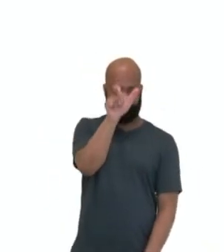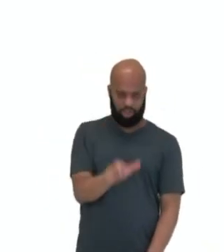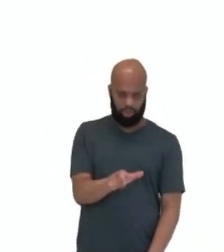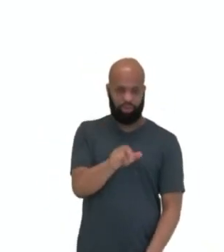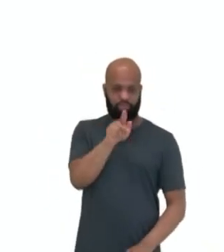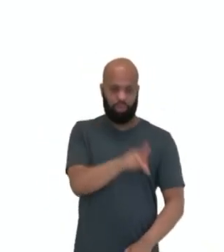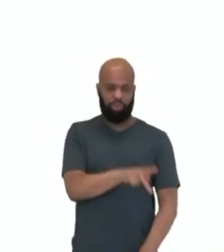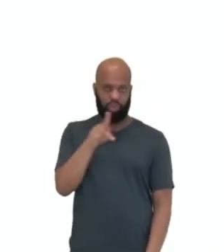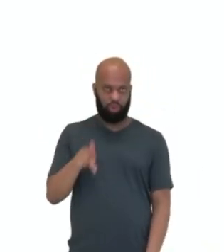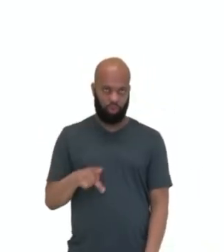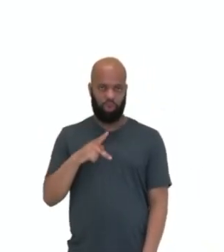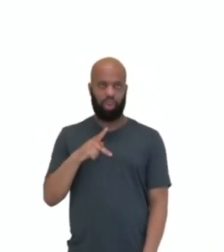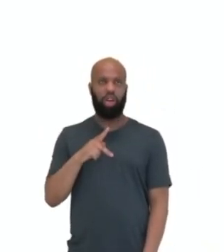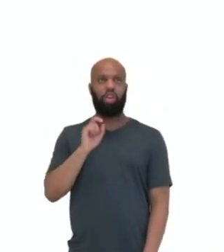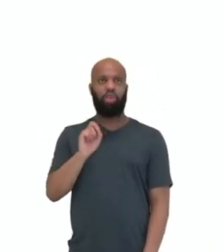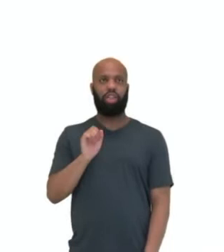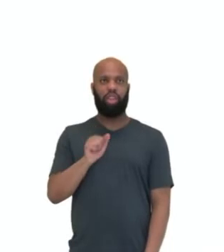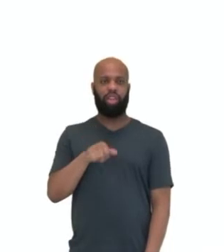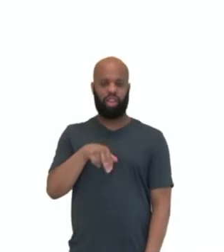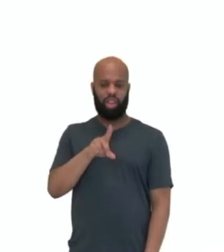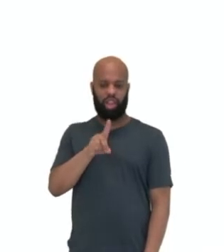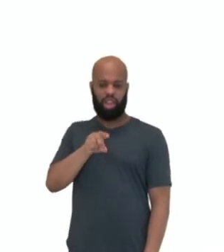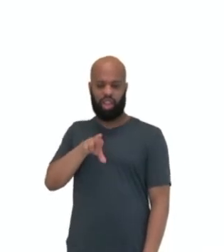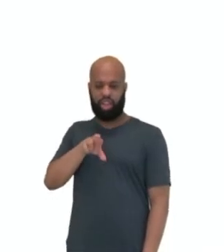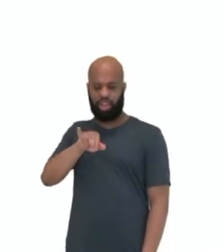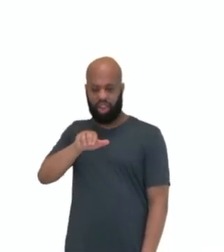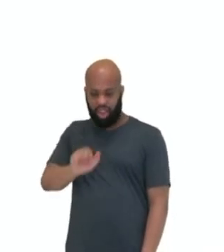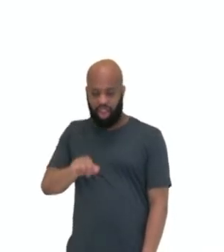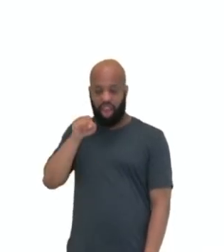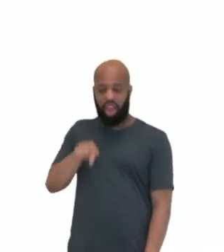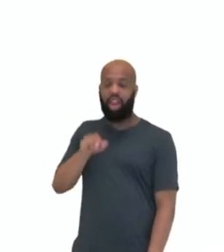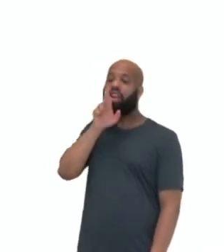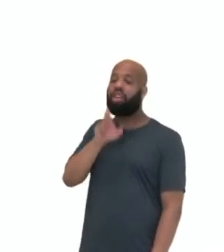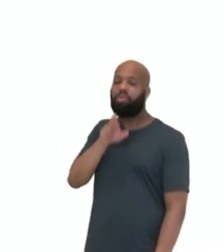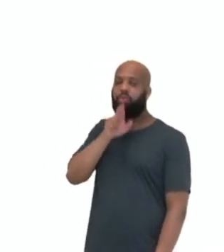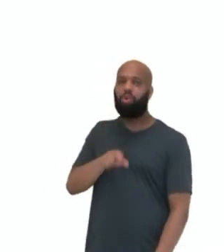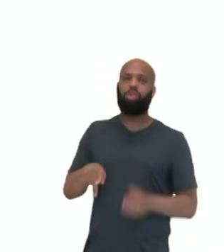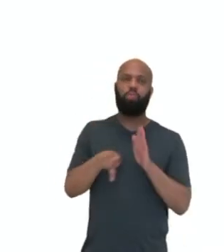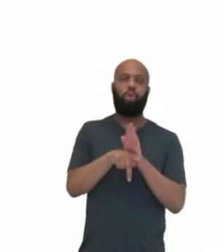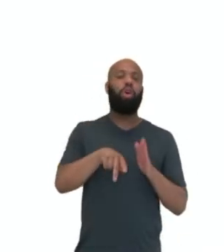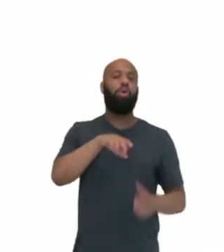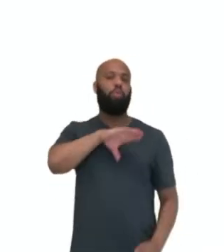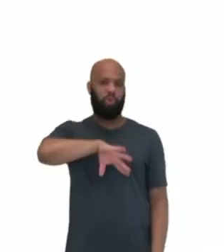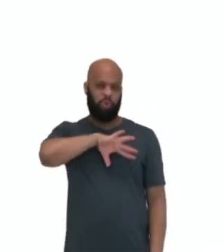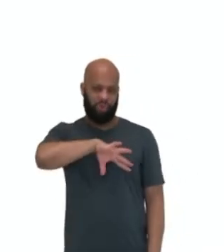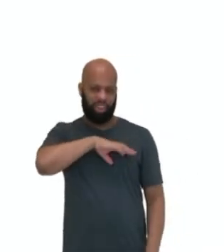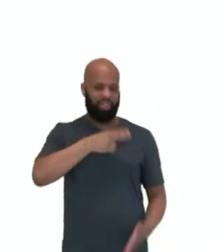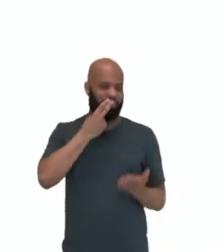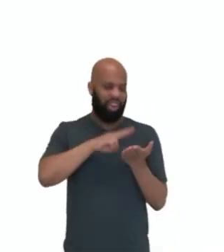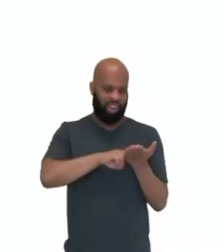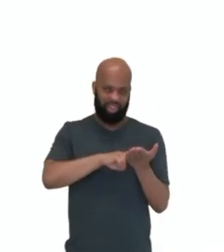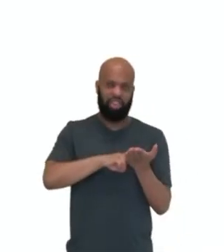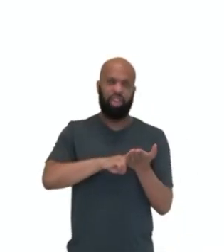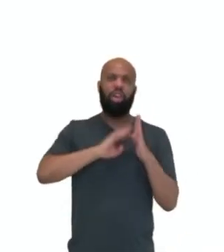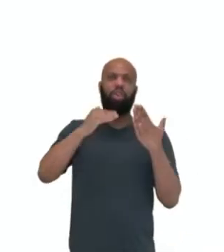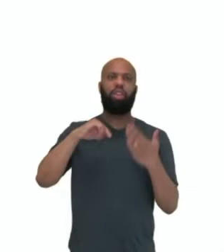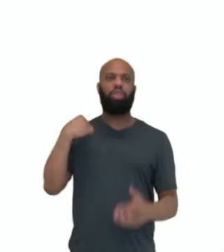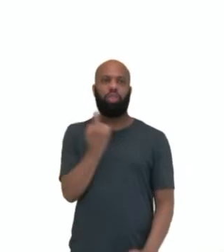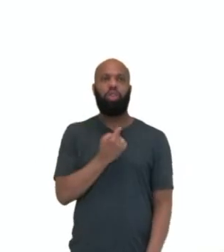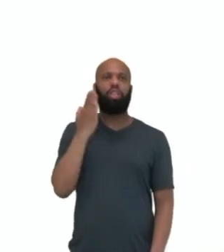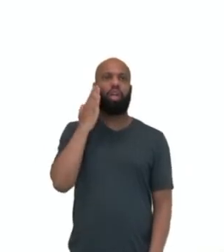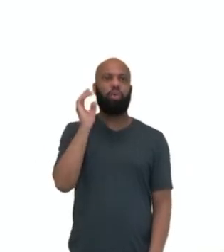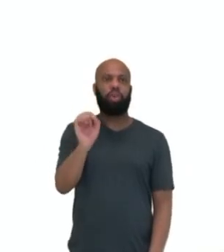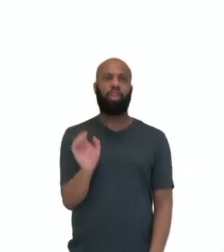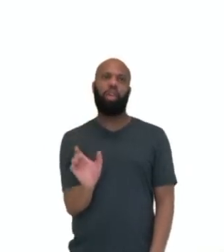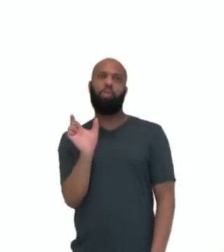Caetano é ela quem responde em nome de Julieta as cartas em língua portuguesa. Sabemos que uma palavra